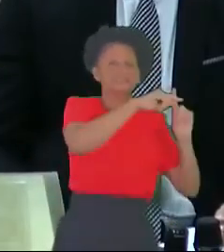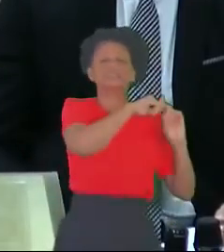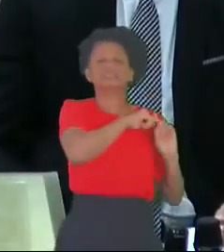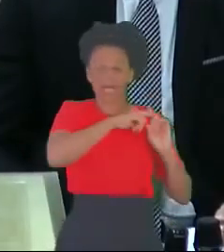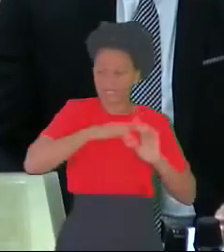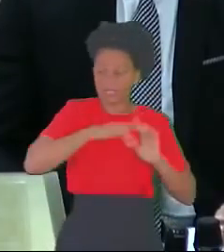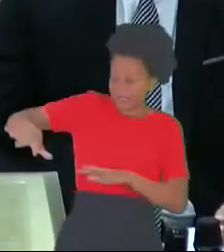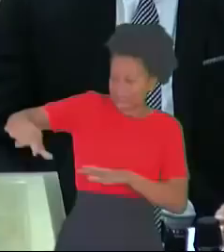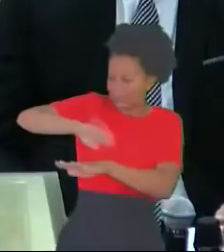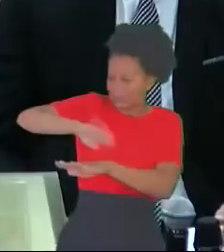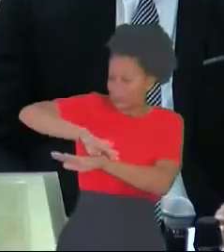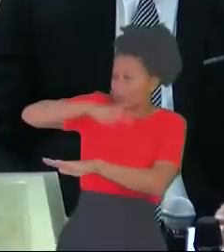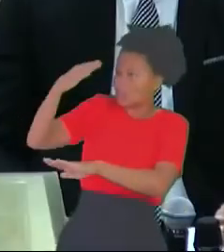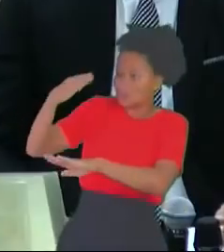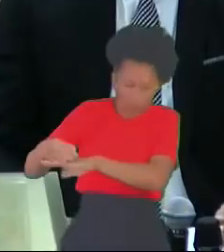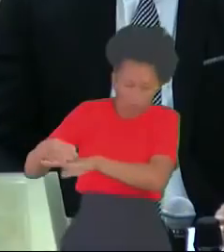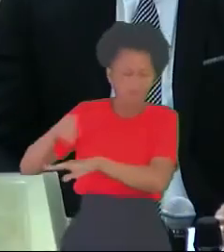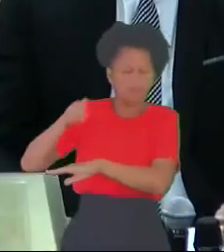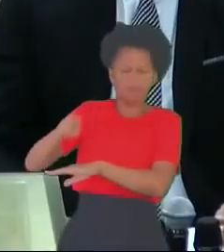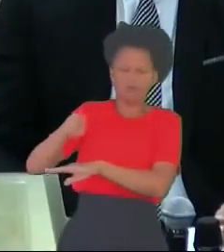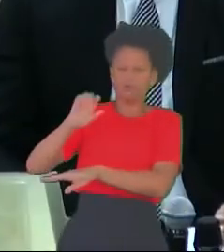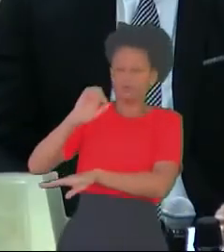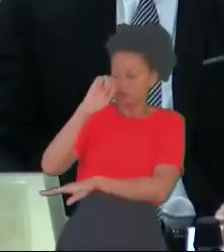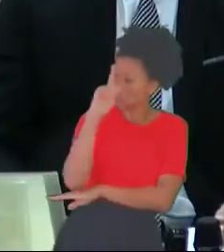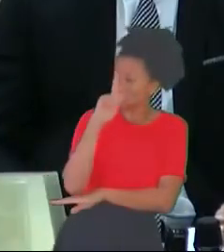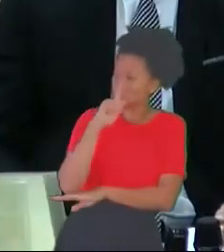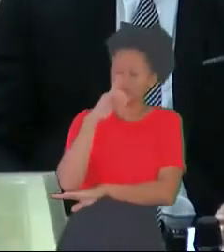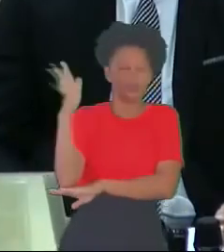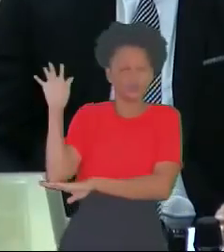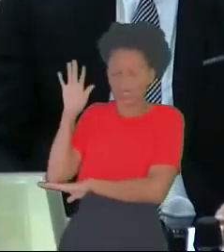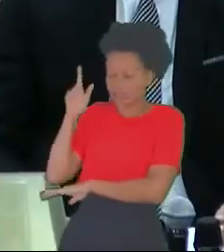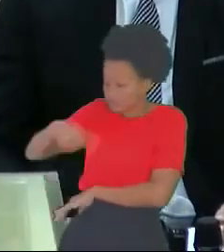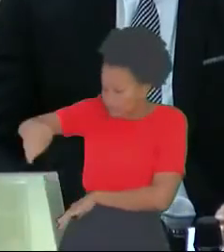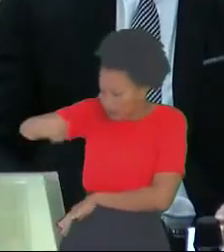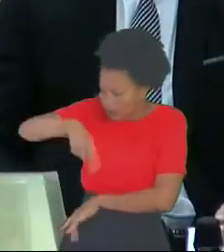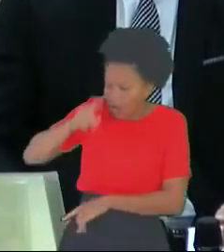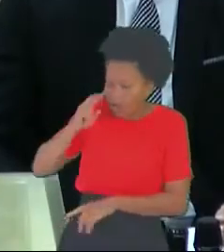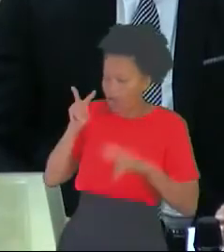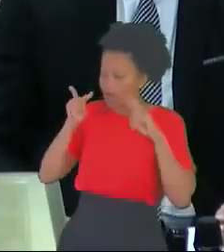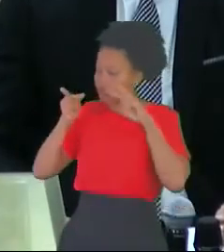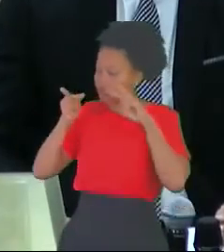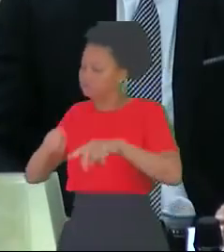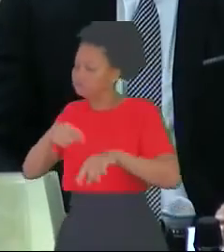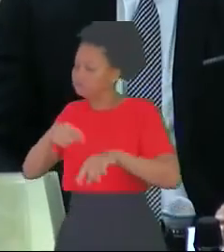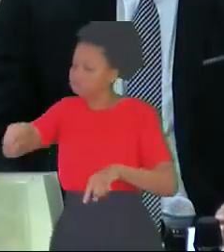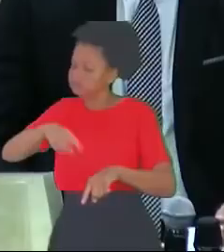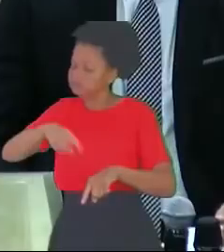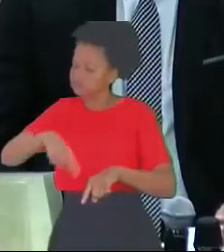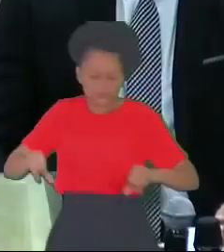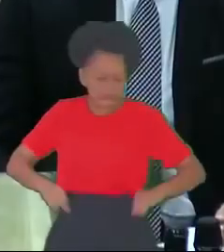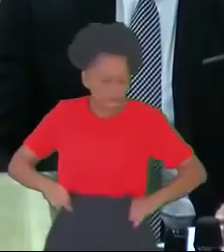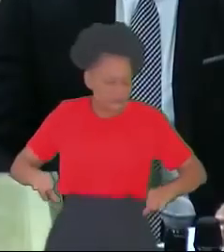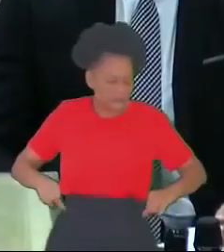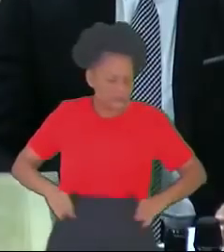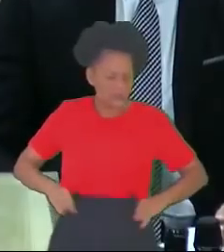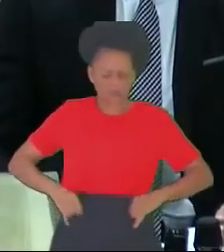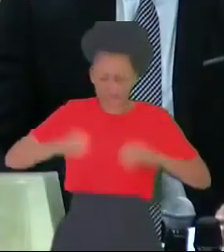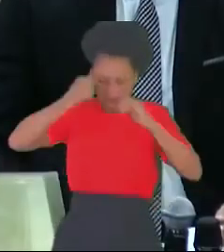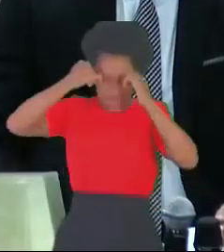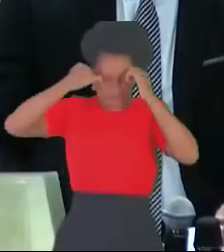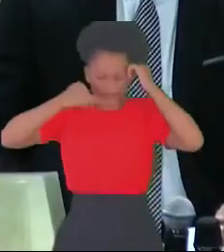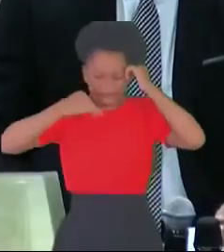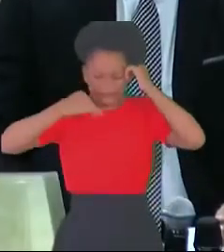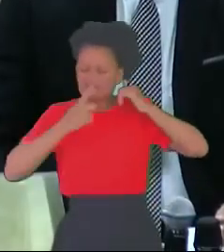seu suor se transformou em grandes gotas de sangue e Ele ali sofrendo por nossa causa. E Ele está dizendo,